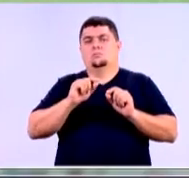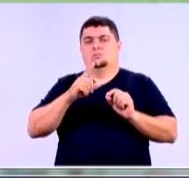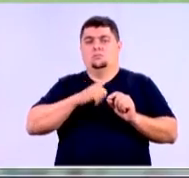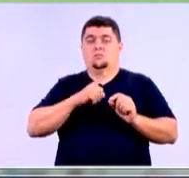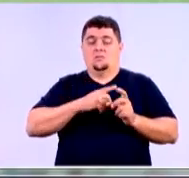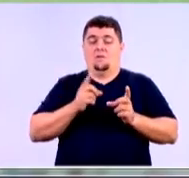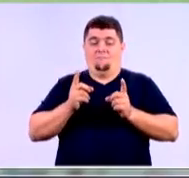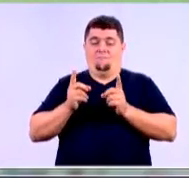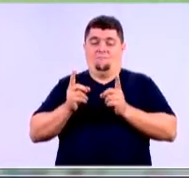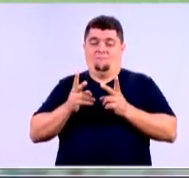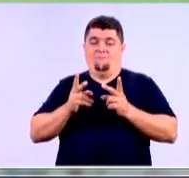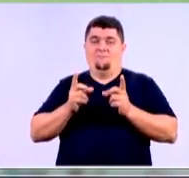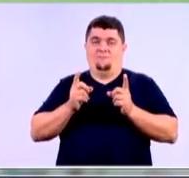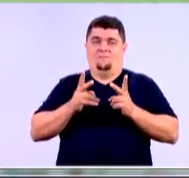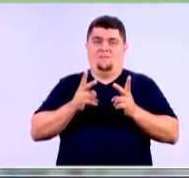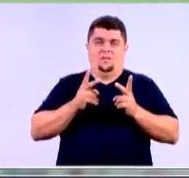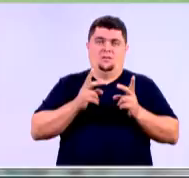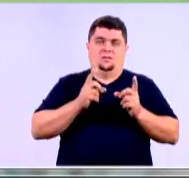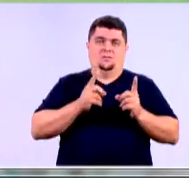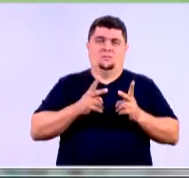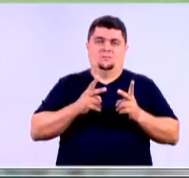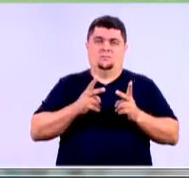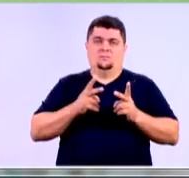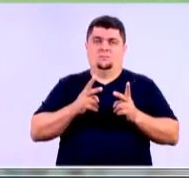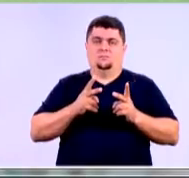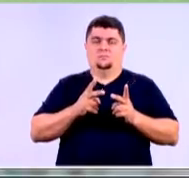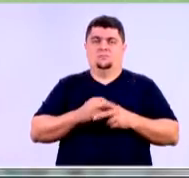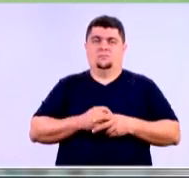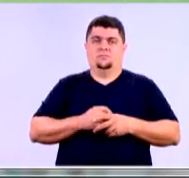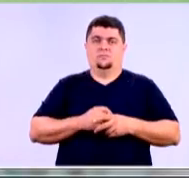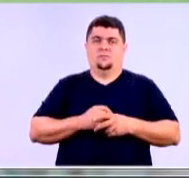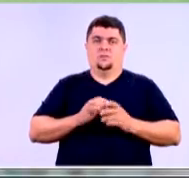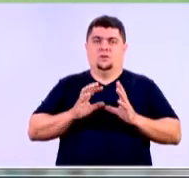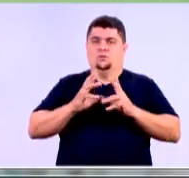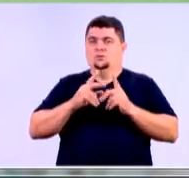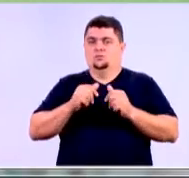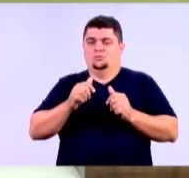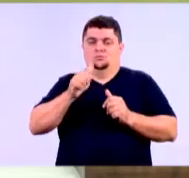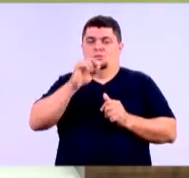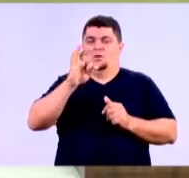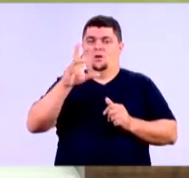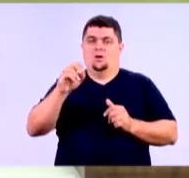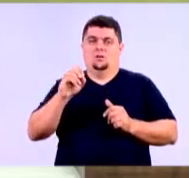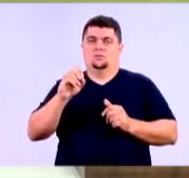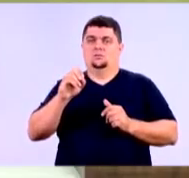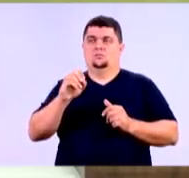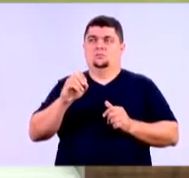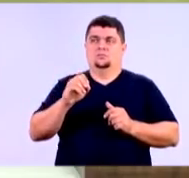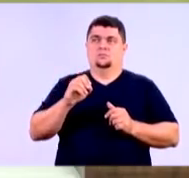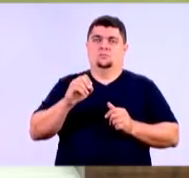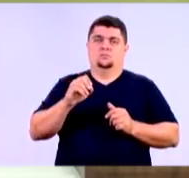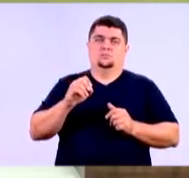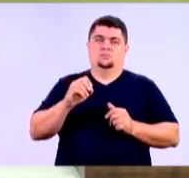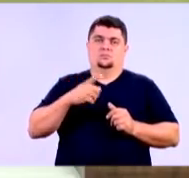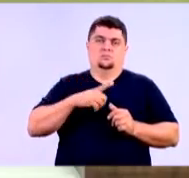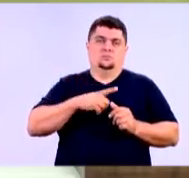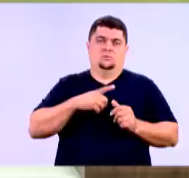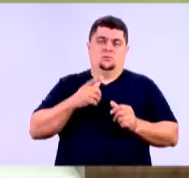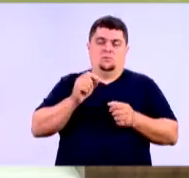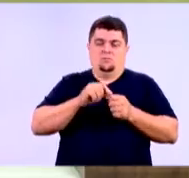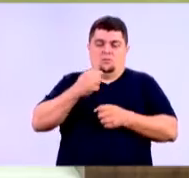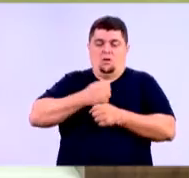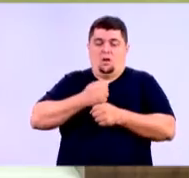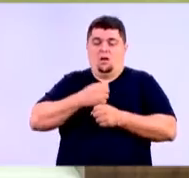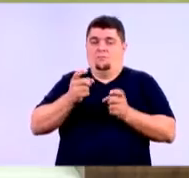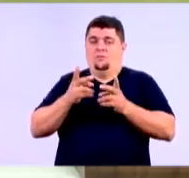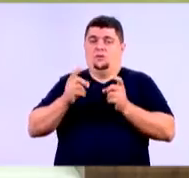está vendendo, é a velocidade, digamos, que você venderia todo o seu ativo. Quantas vezes você está vendendo o seu ativo dentro desse exercício, dentro do